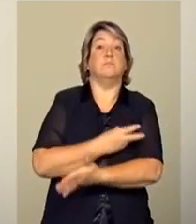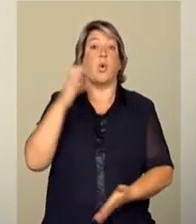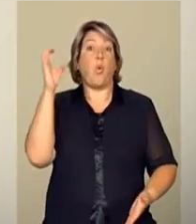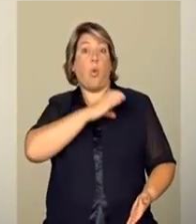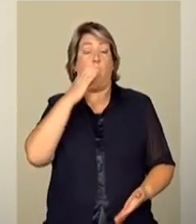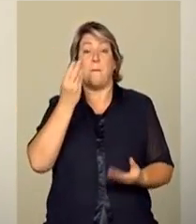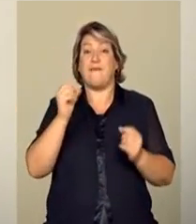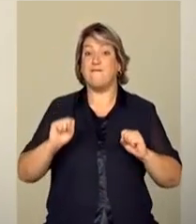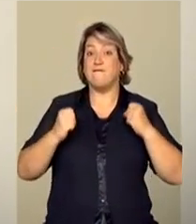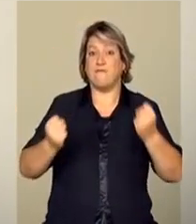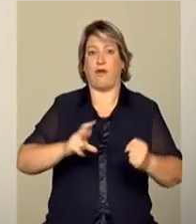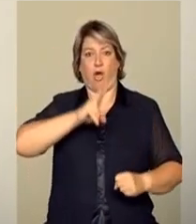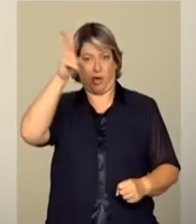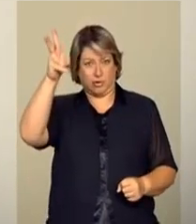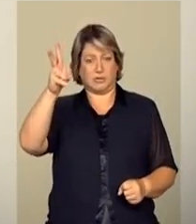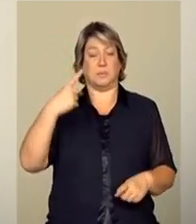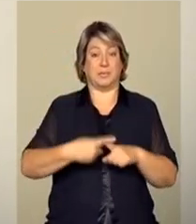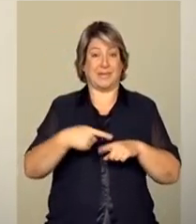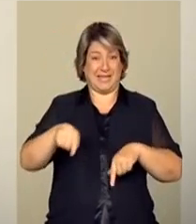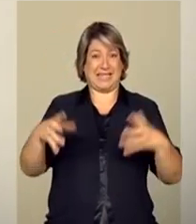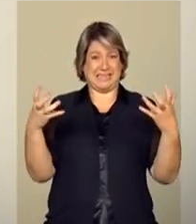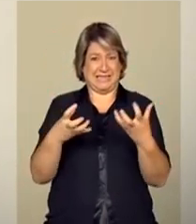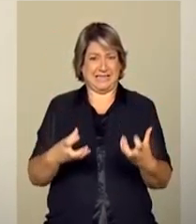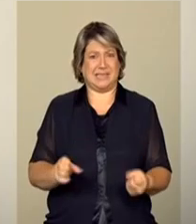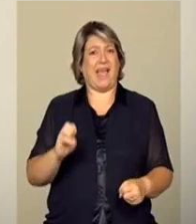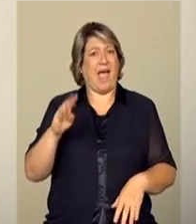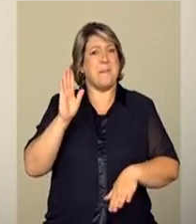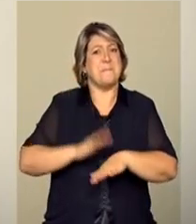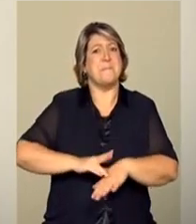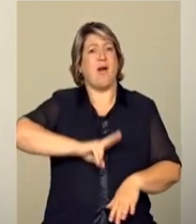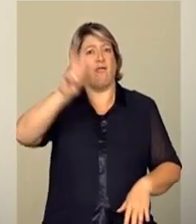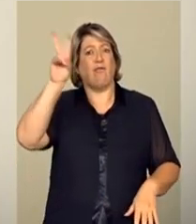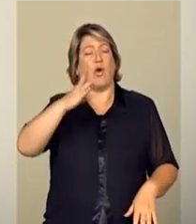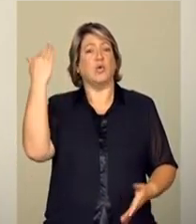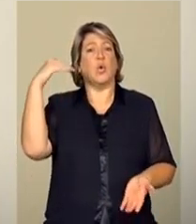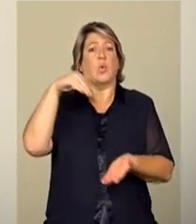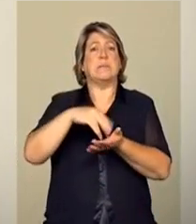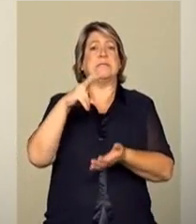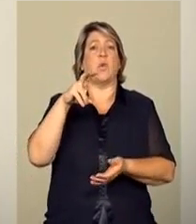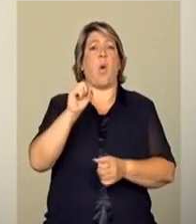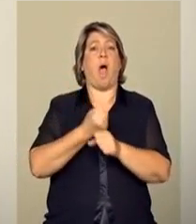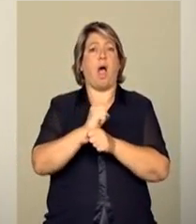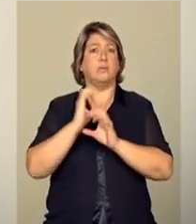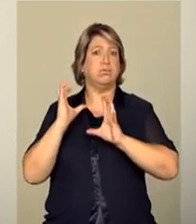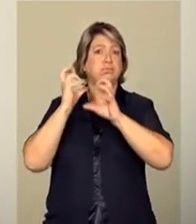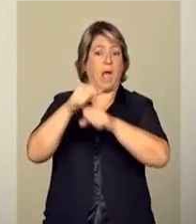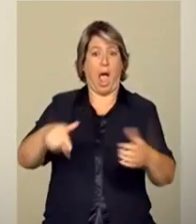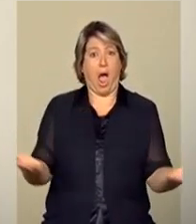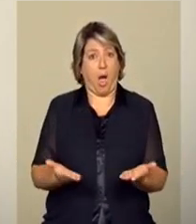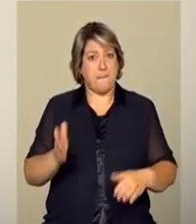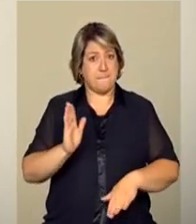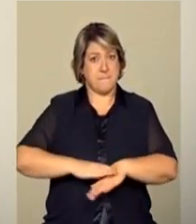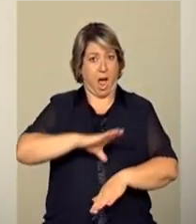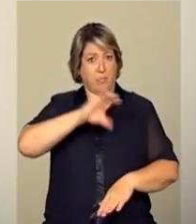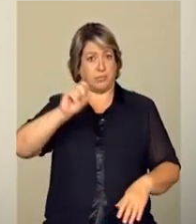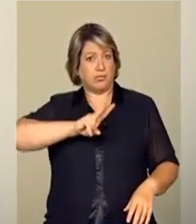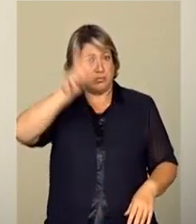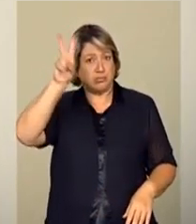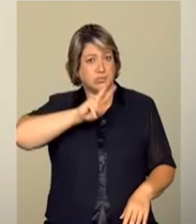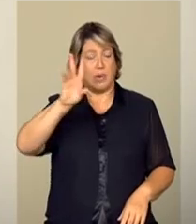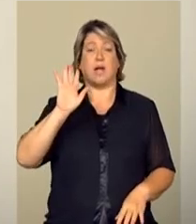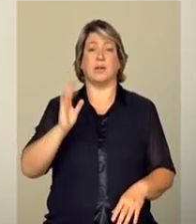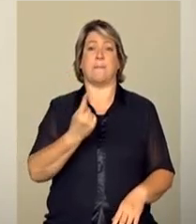muito fortes pois essa seca é a maior dos últimos 50 anos e já atingiu mais